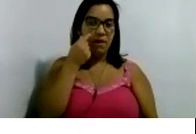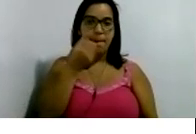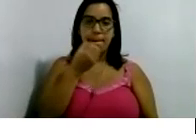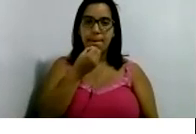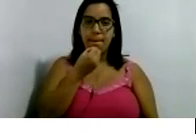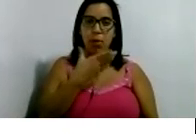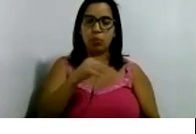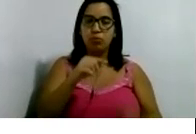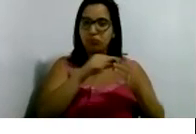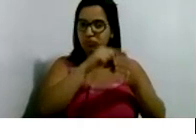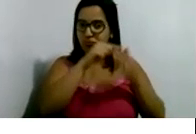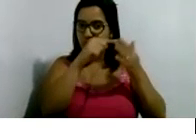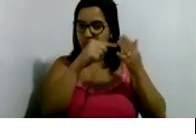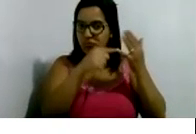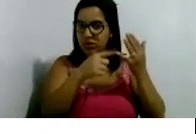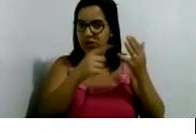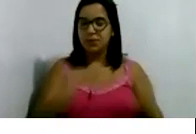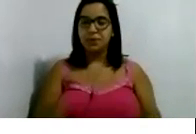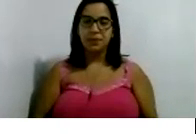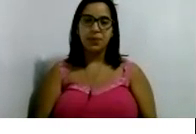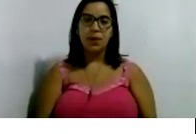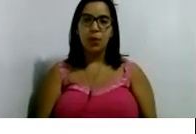raios digitais da placa da mão.